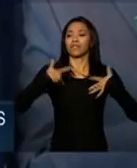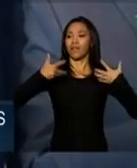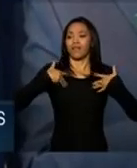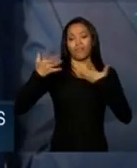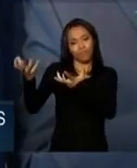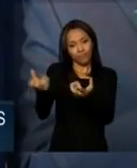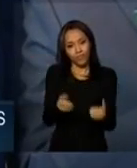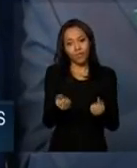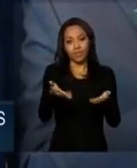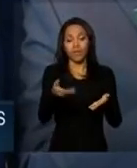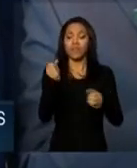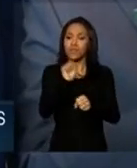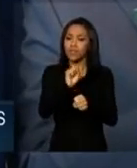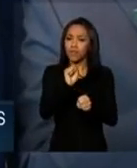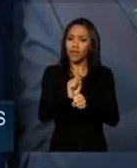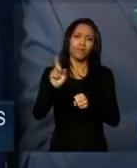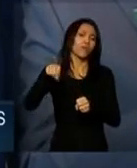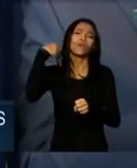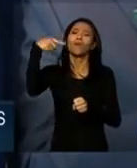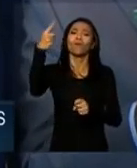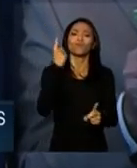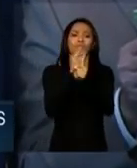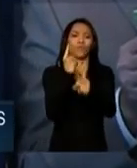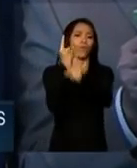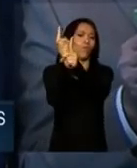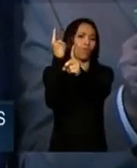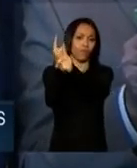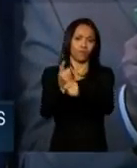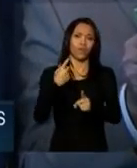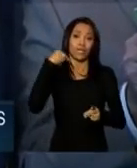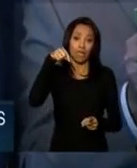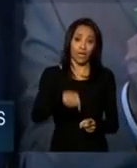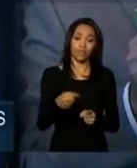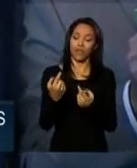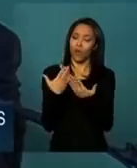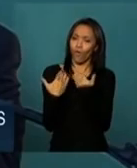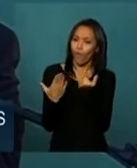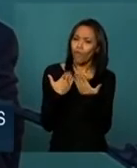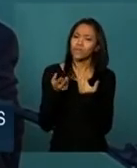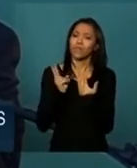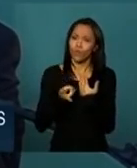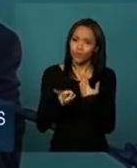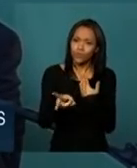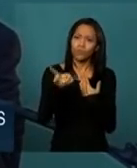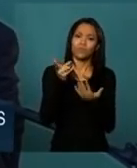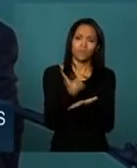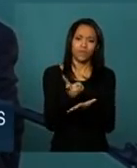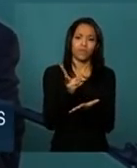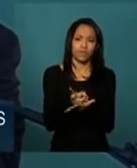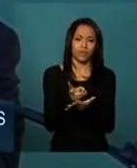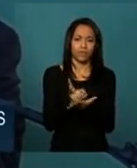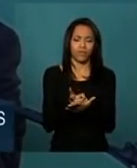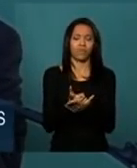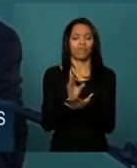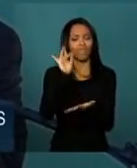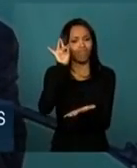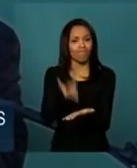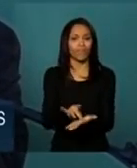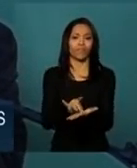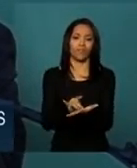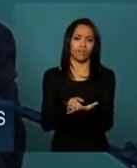e esperamos as senhoras em outras oportunidades para que esse diálogo possa continuar de forma franca, sincera e